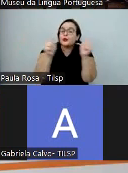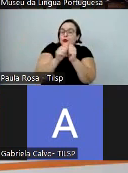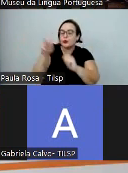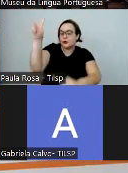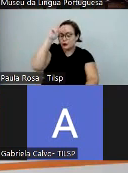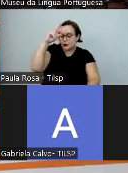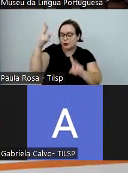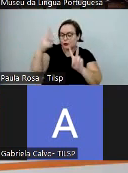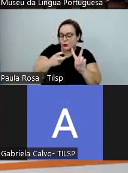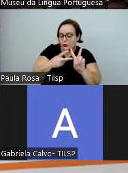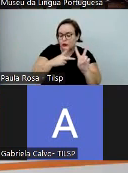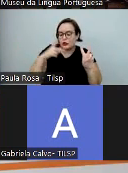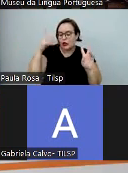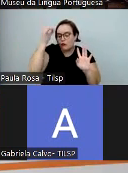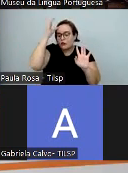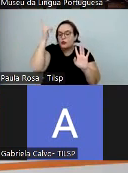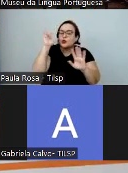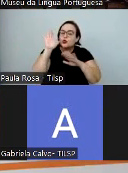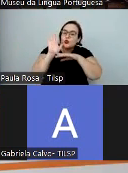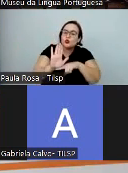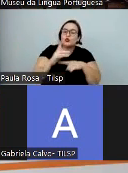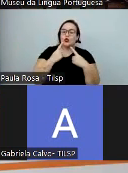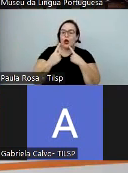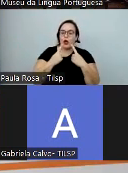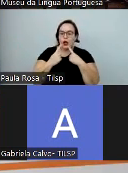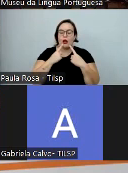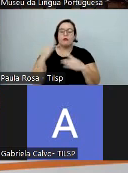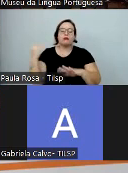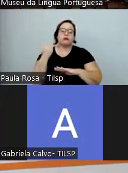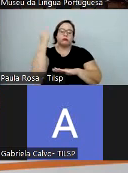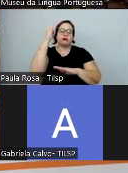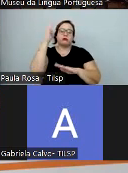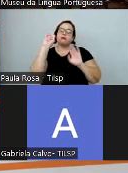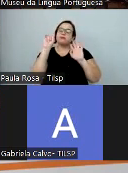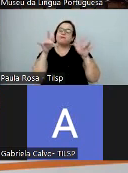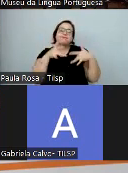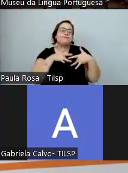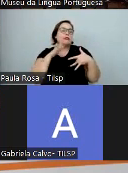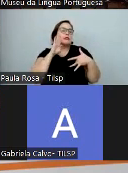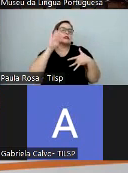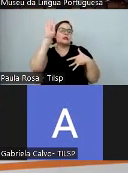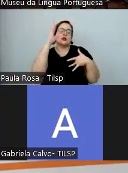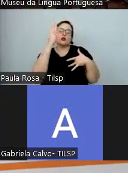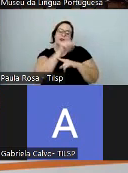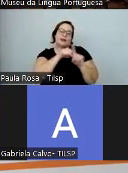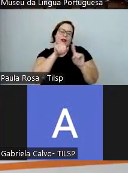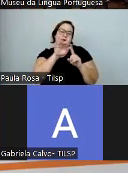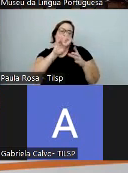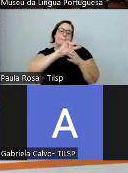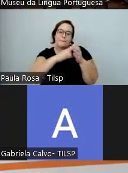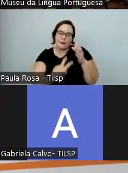o diálogo sobre questões linguísticas fundamentais que estão no coração da nossa sociedade como bilimalismo o